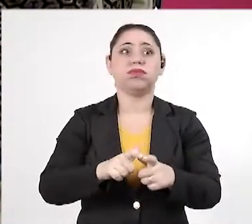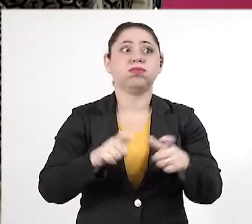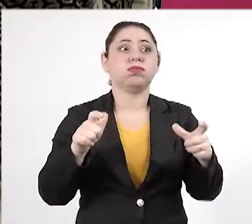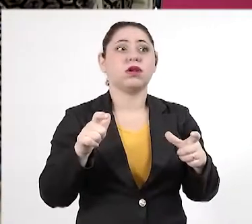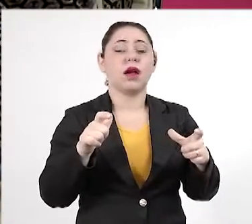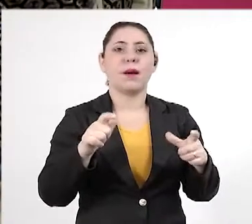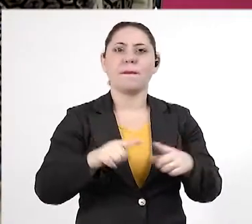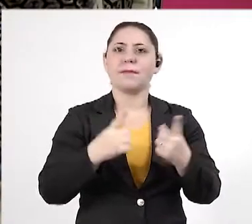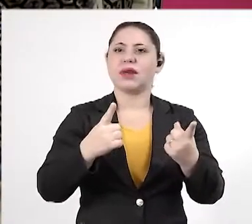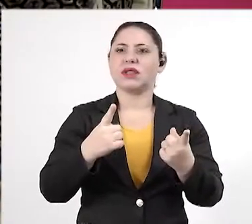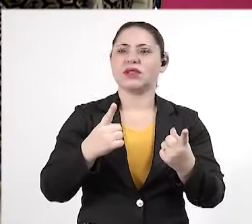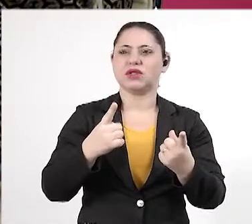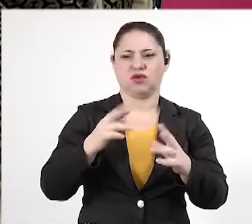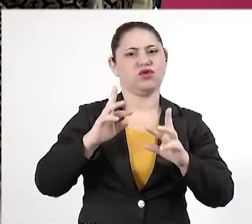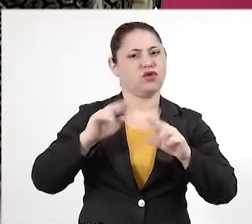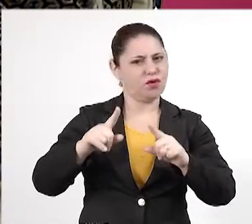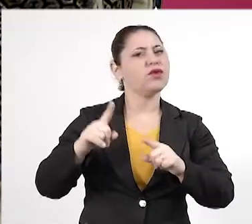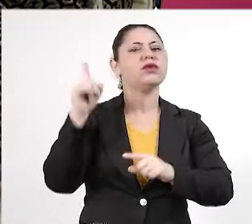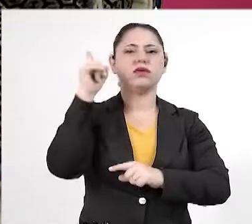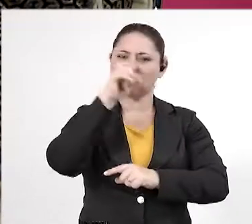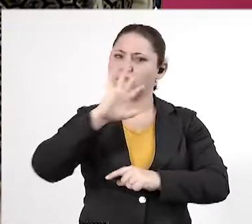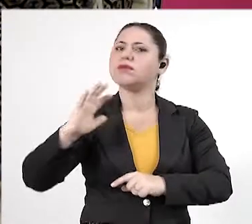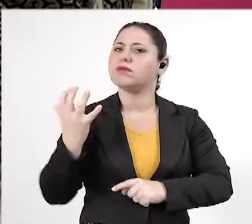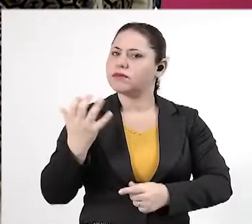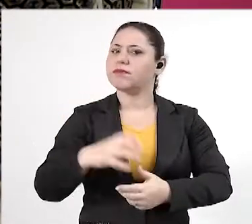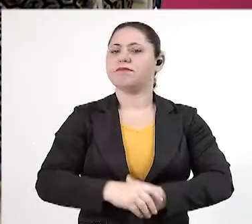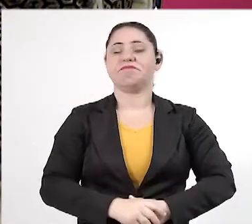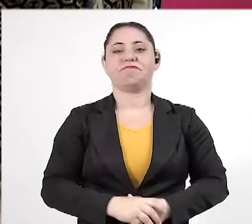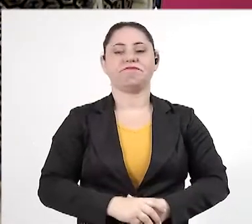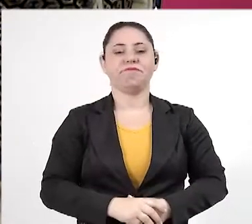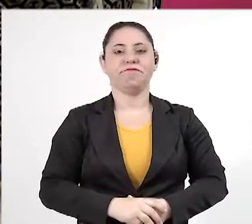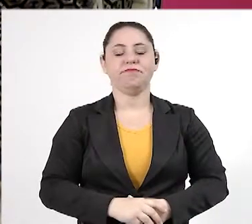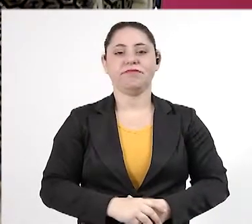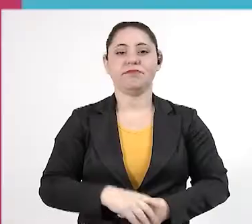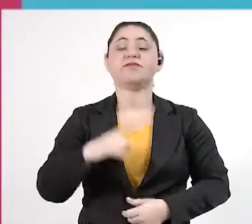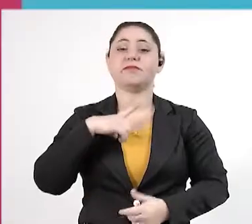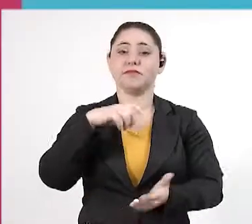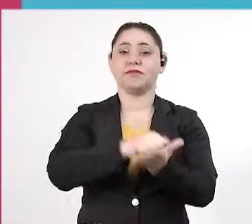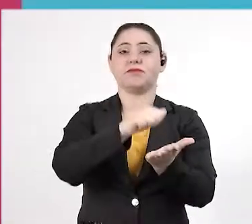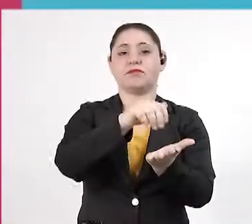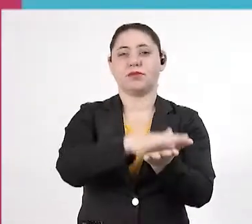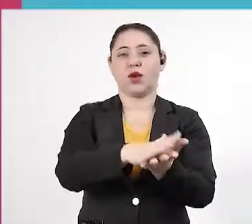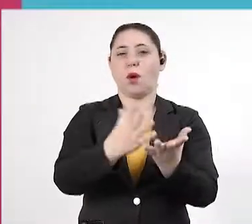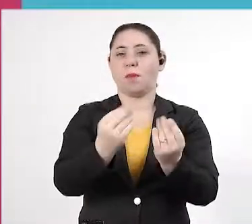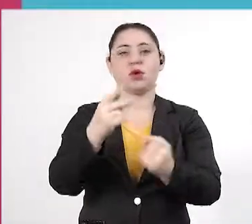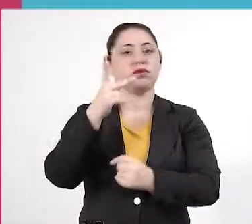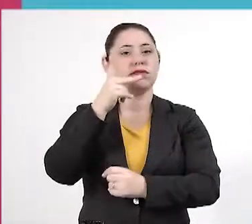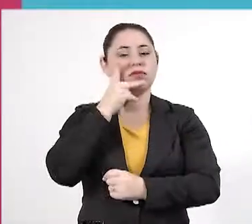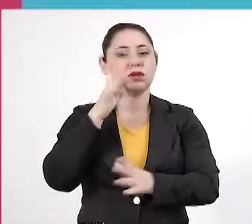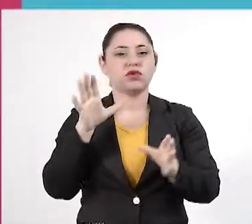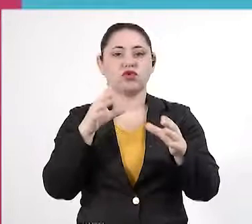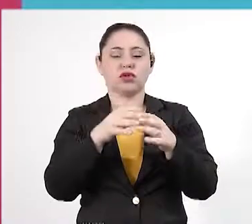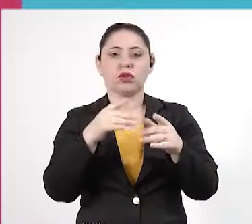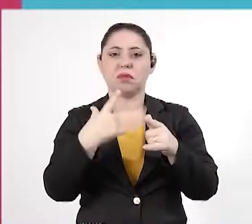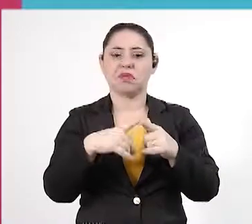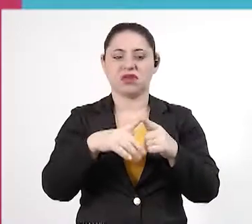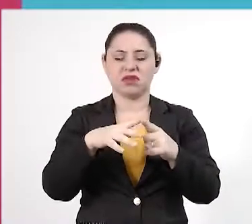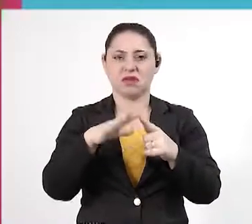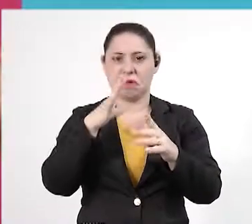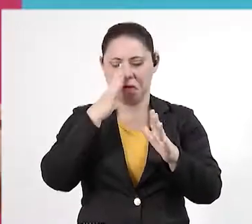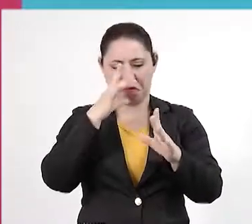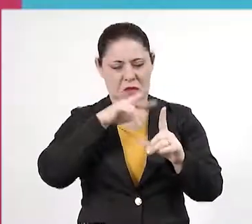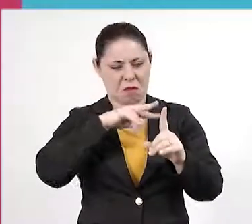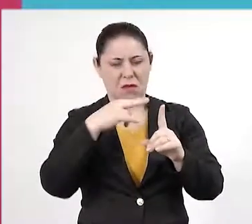em maioria, né, mas algo muito raro de se acontecer. E aí nós tivemos que multar diversos partidos, porque